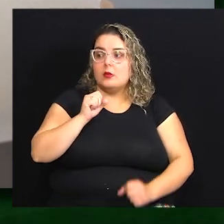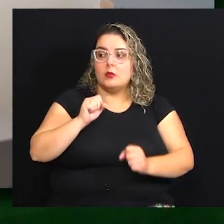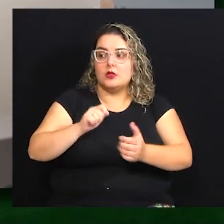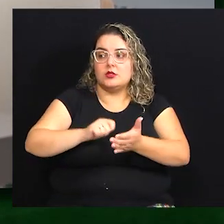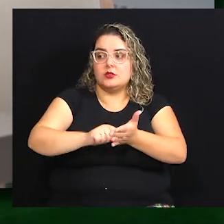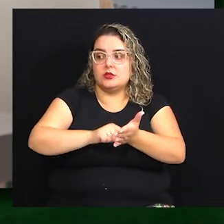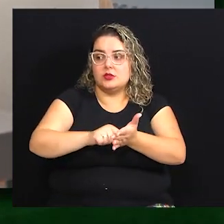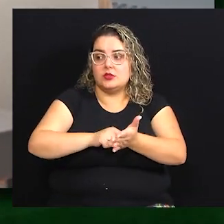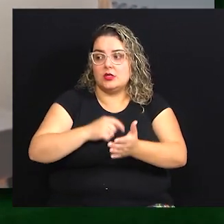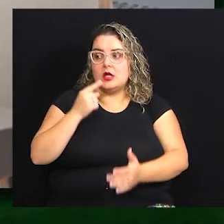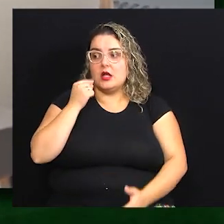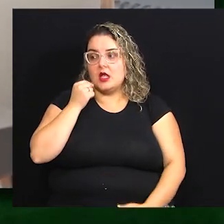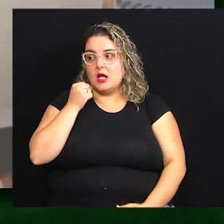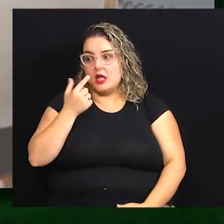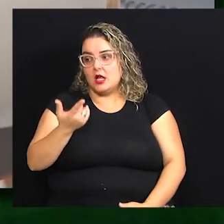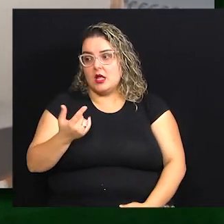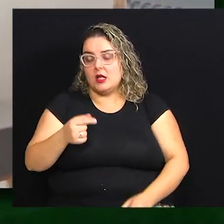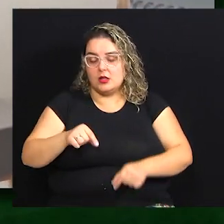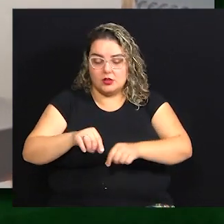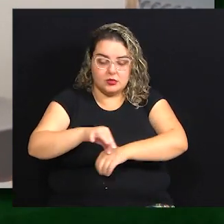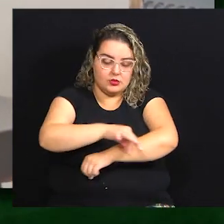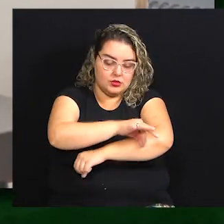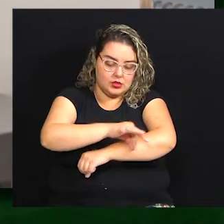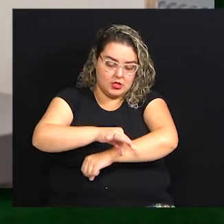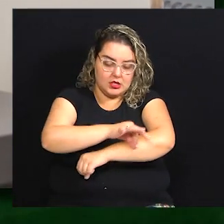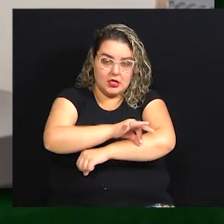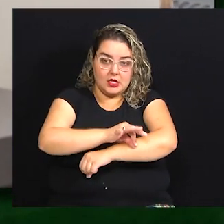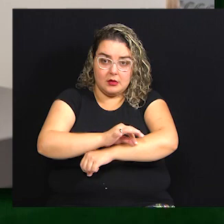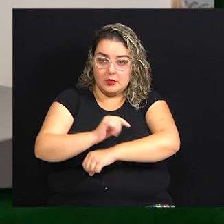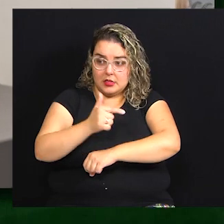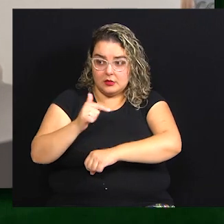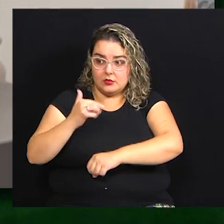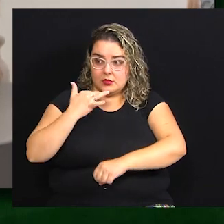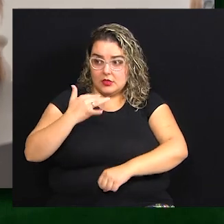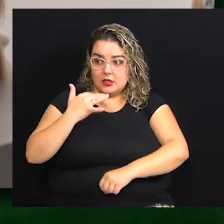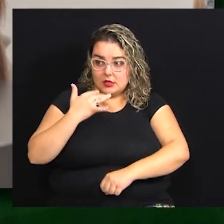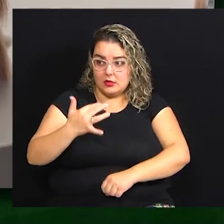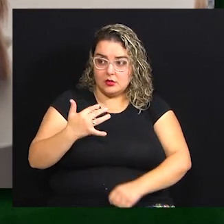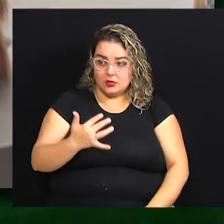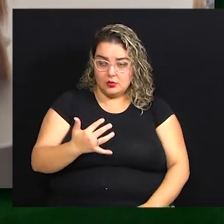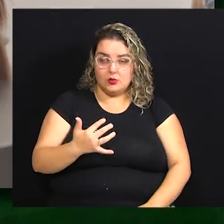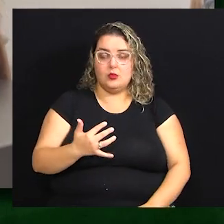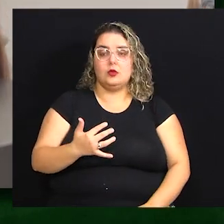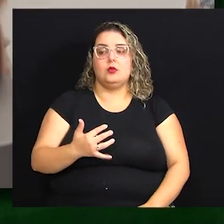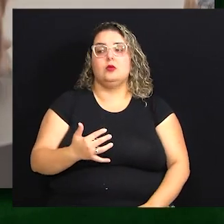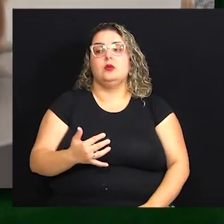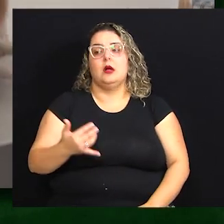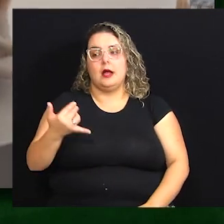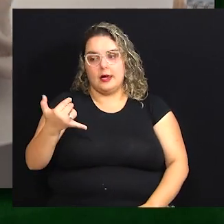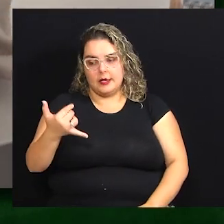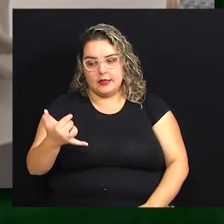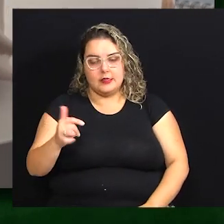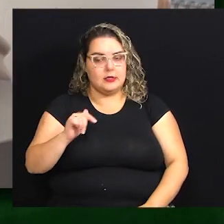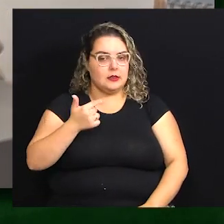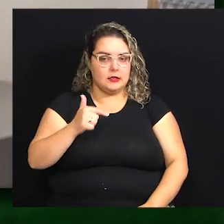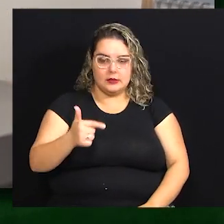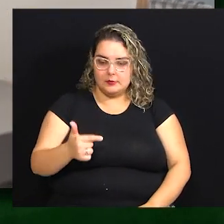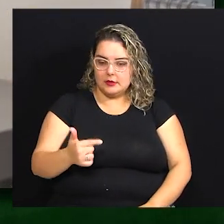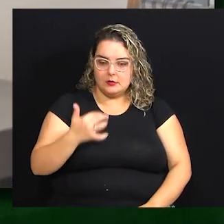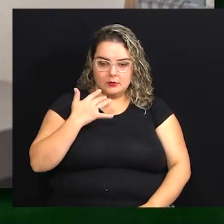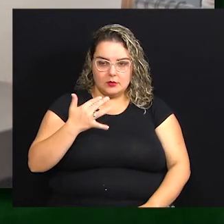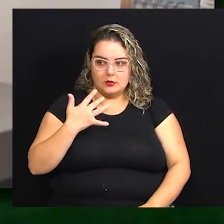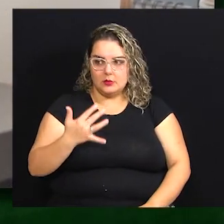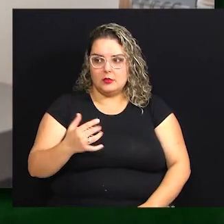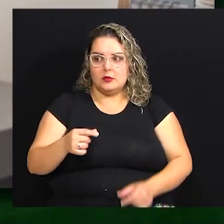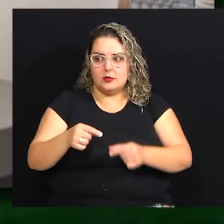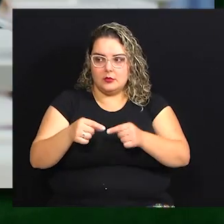pode levar lápis, você pode levar régua transparente, caneta também tem que ser transparente. Esse é o kit do candidato.